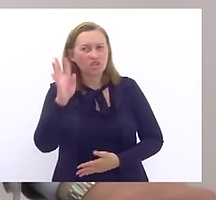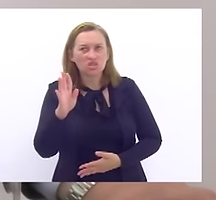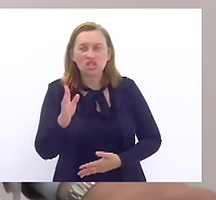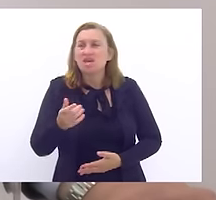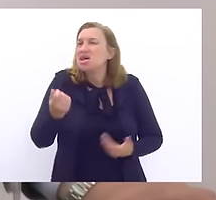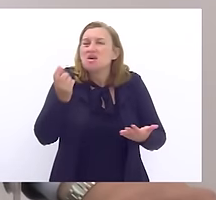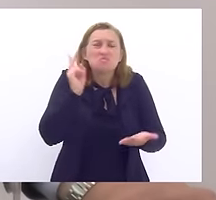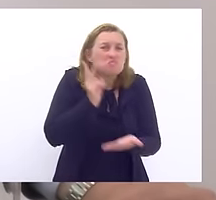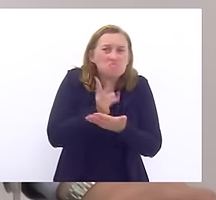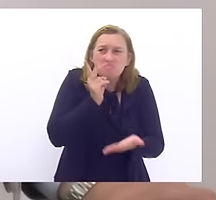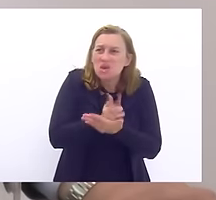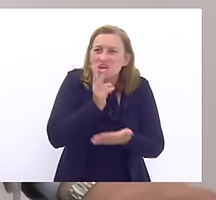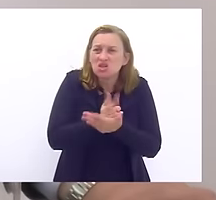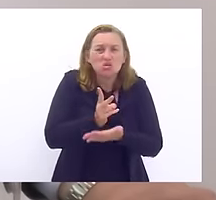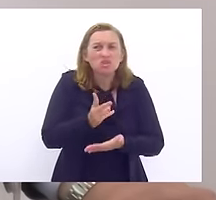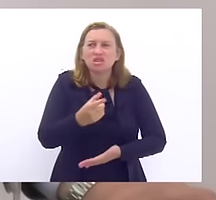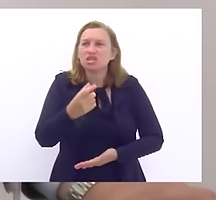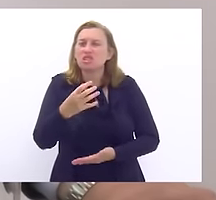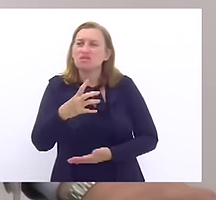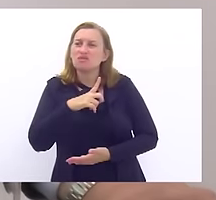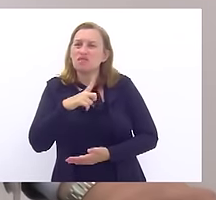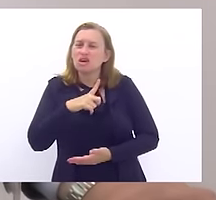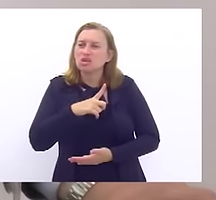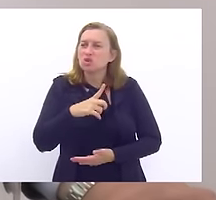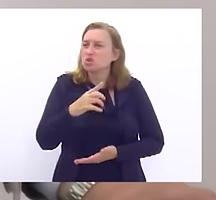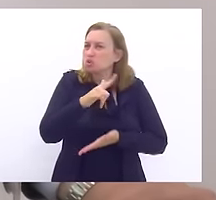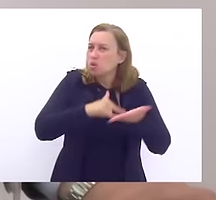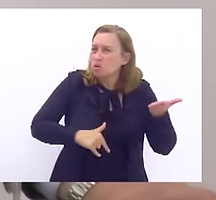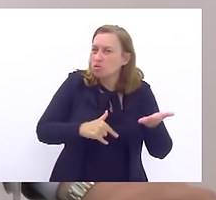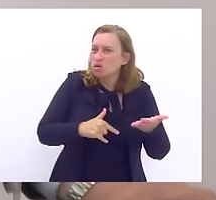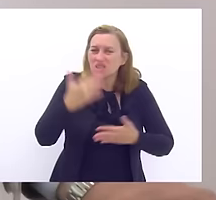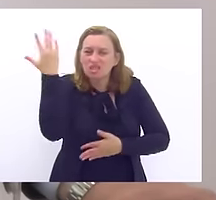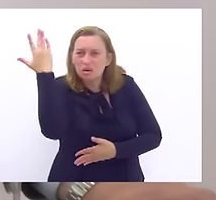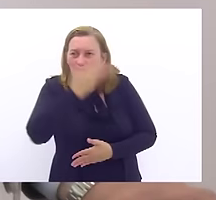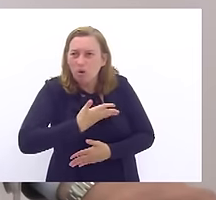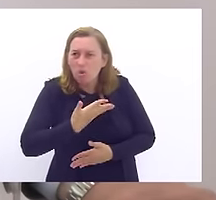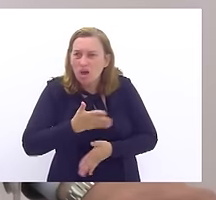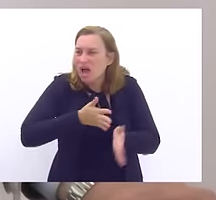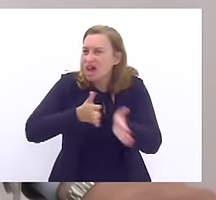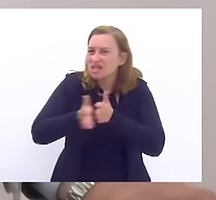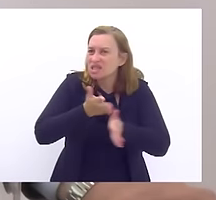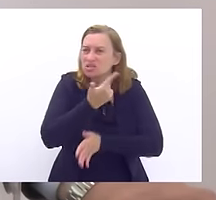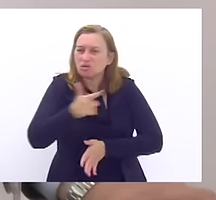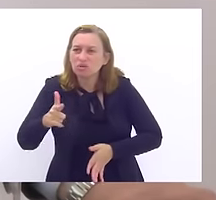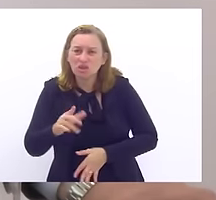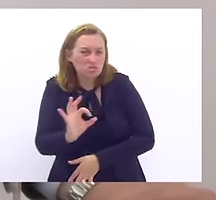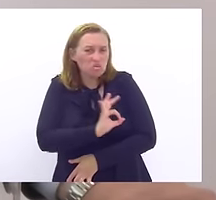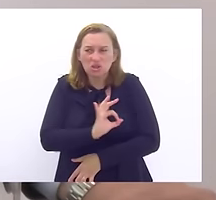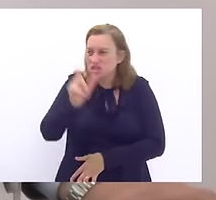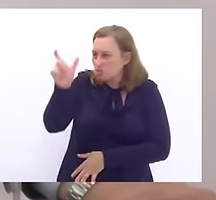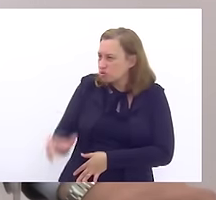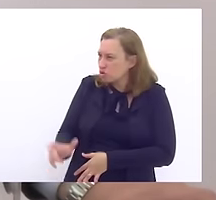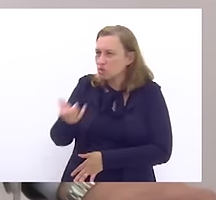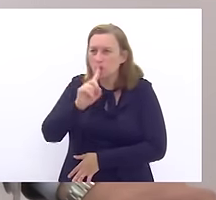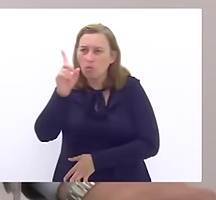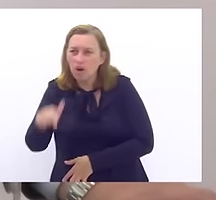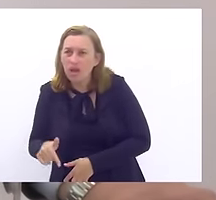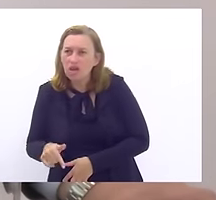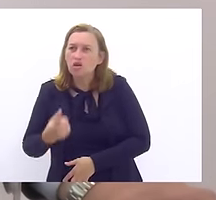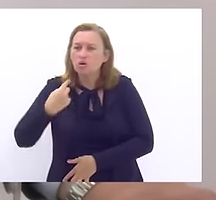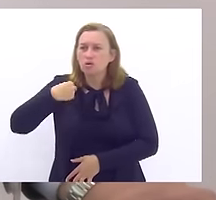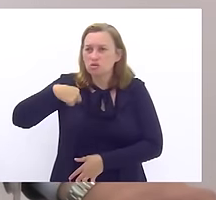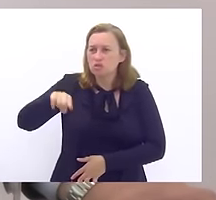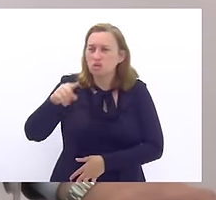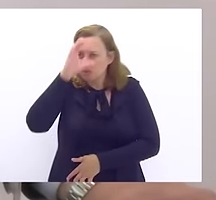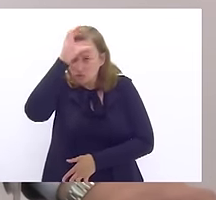documentos que são prova de um eventualmente eu não tenho acesso como não tem autoridade policial por exemplo o senhor quando vai um cliente se